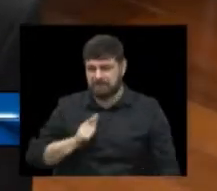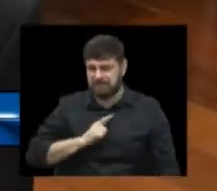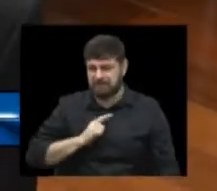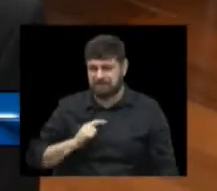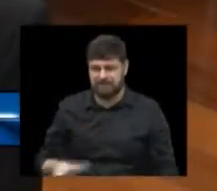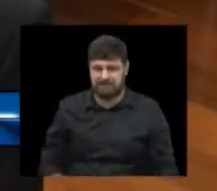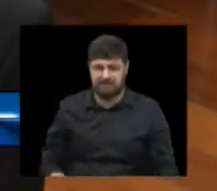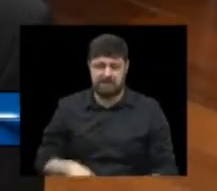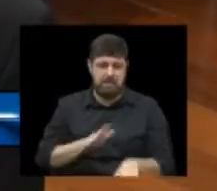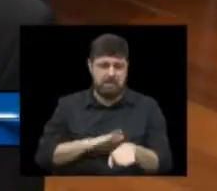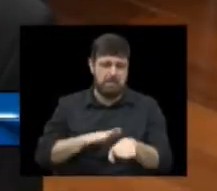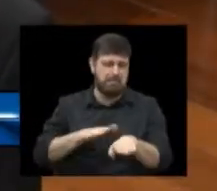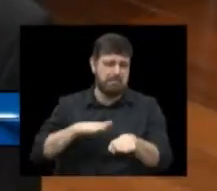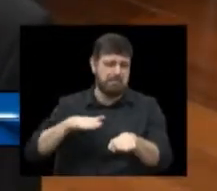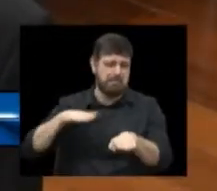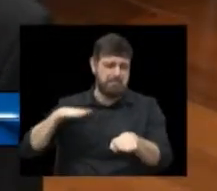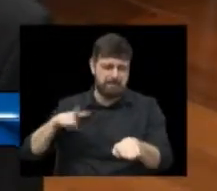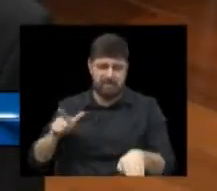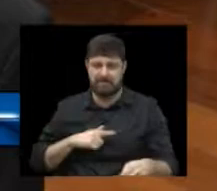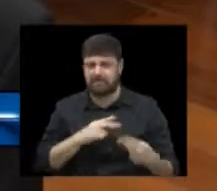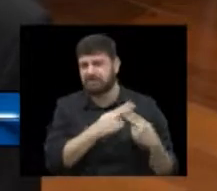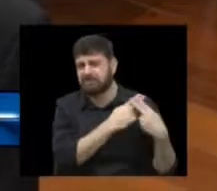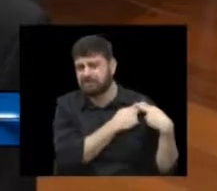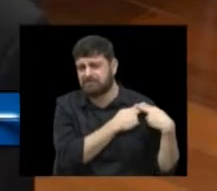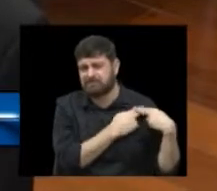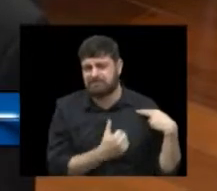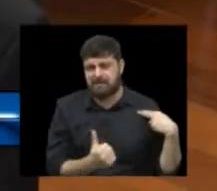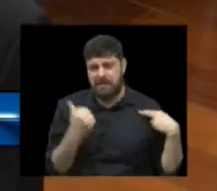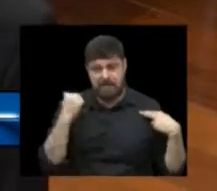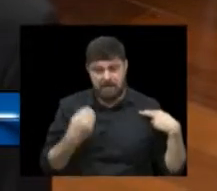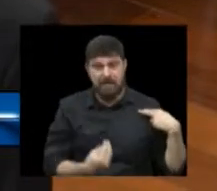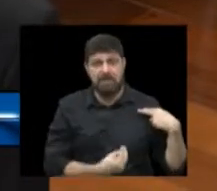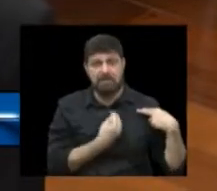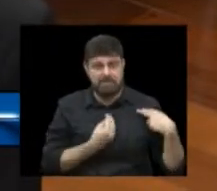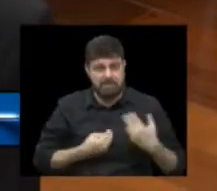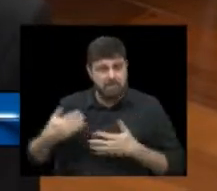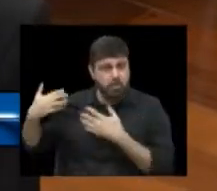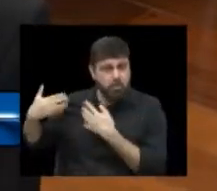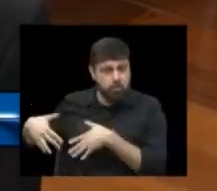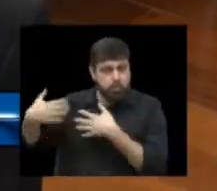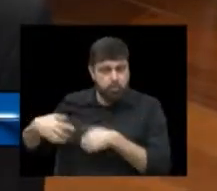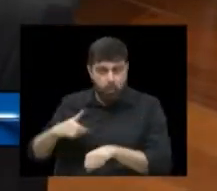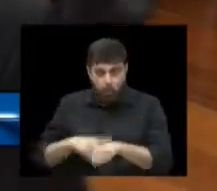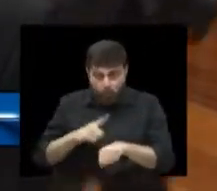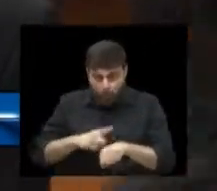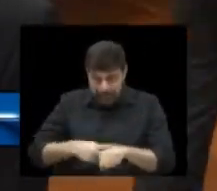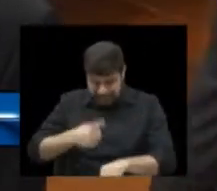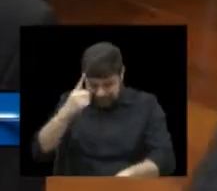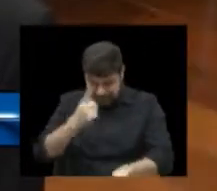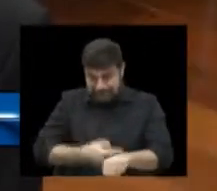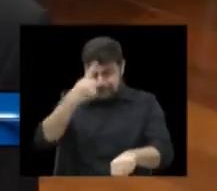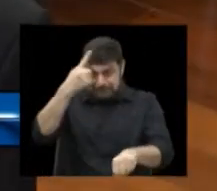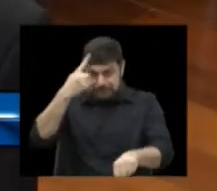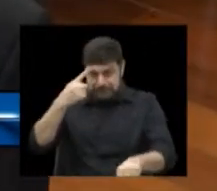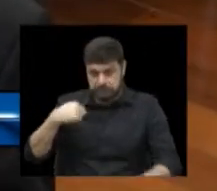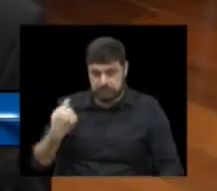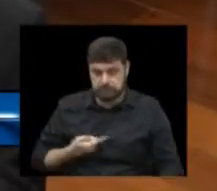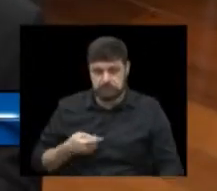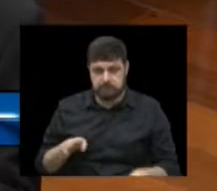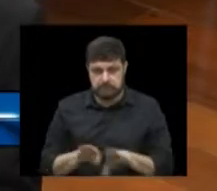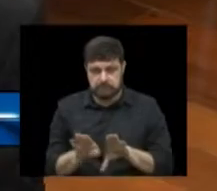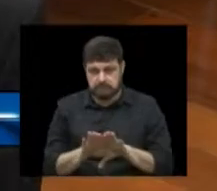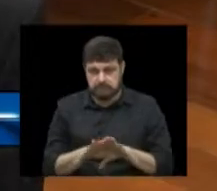vezes congestionamentos, que tem a responsabilidade de carregar vidas, tem horário a cumprir e muitas vezes as